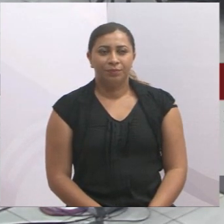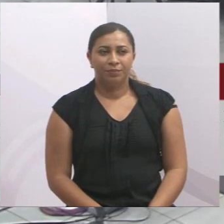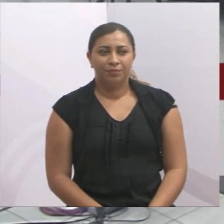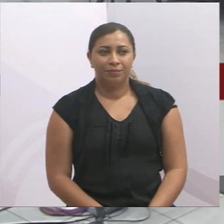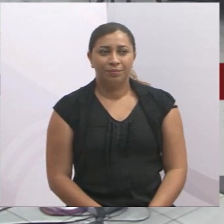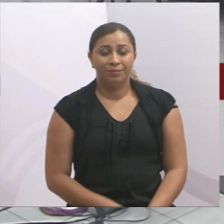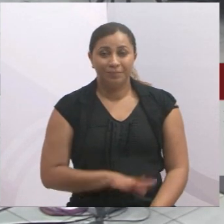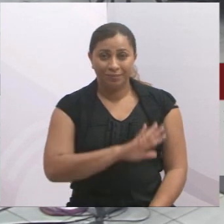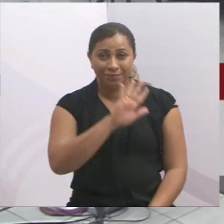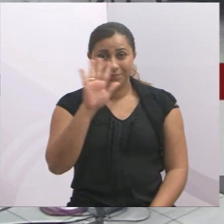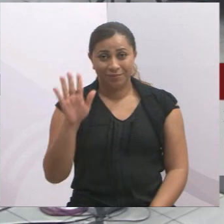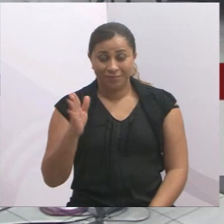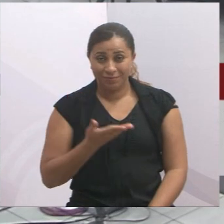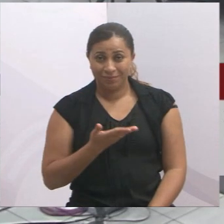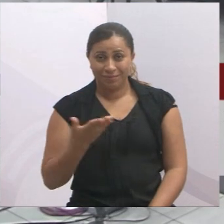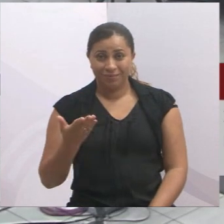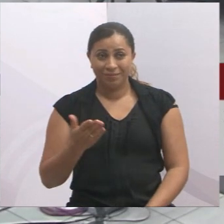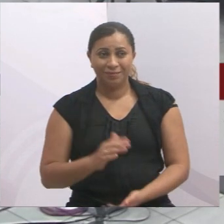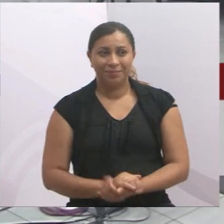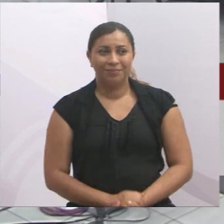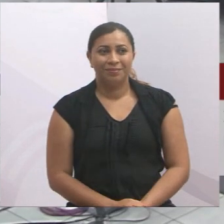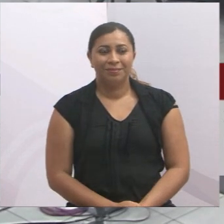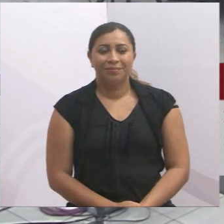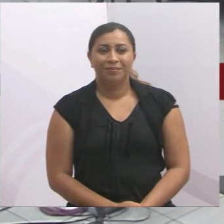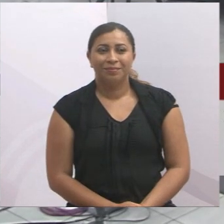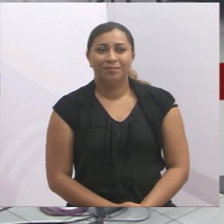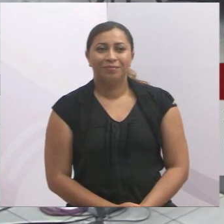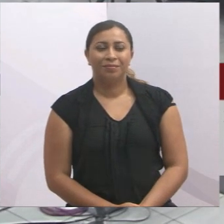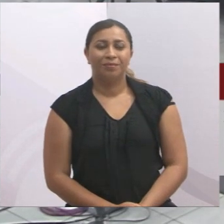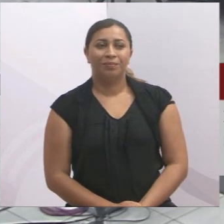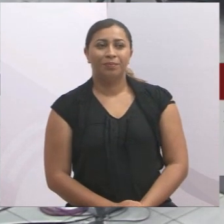Saudações à mesa novamente, presidente Abner e autor do projeto.